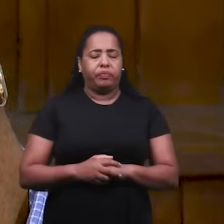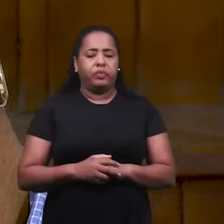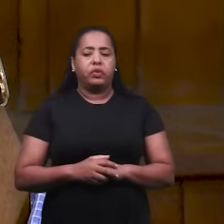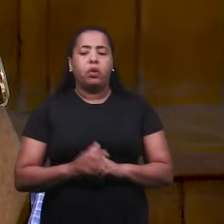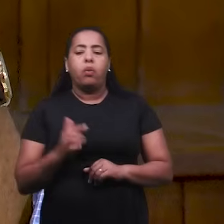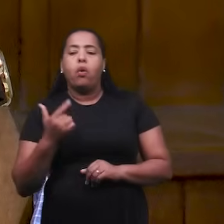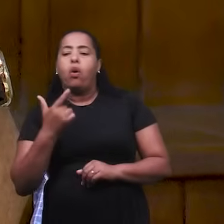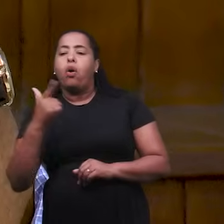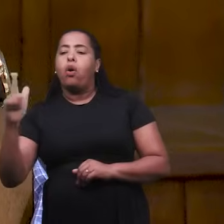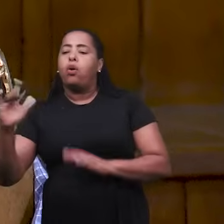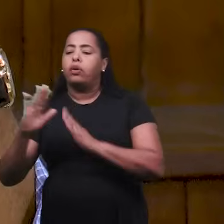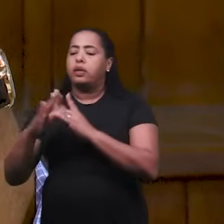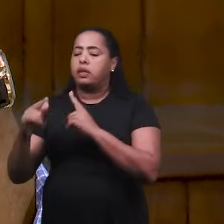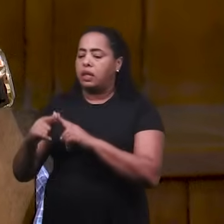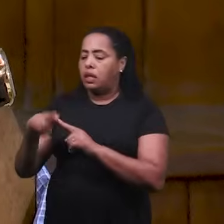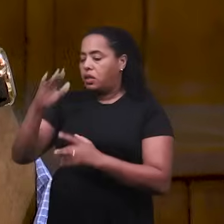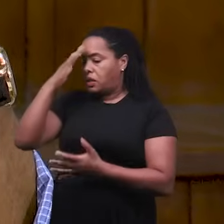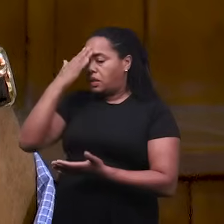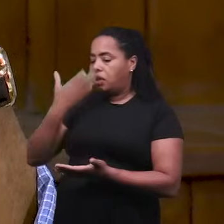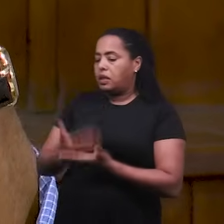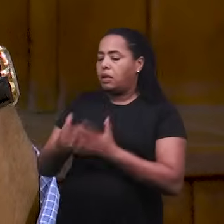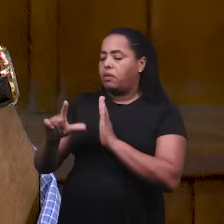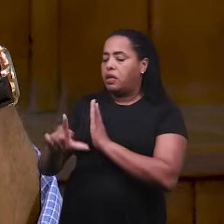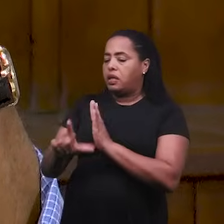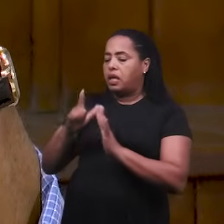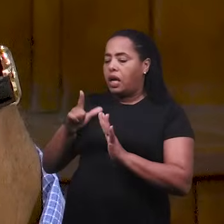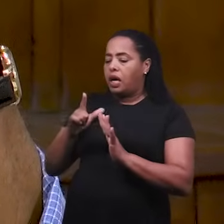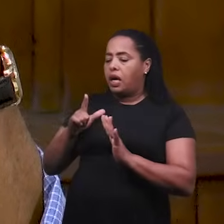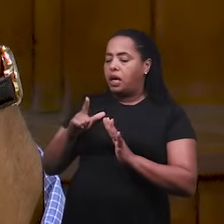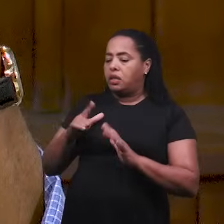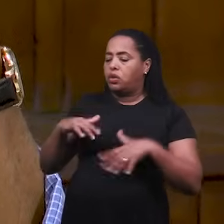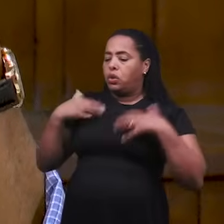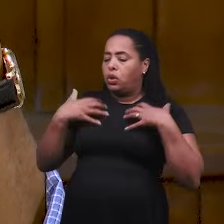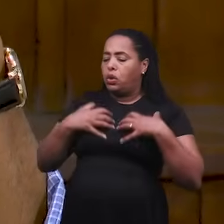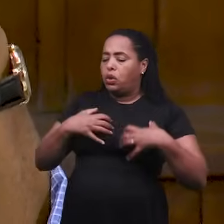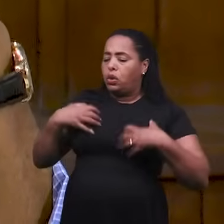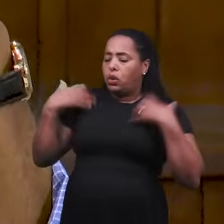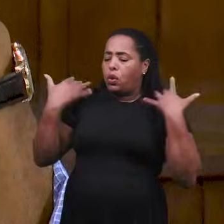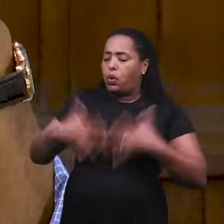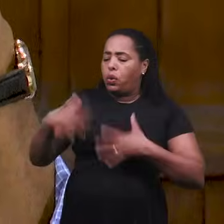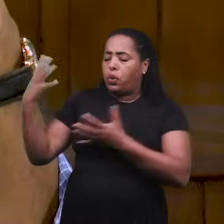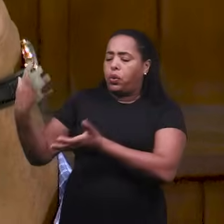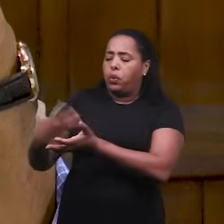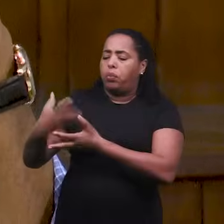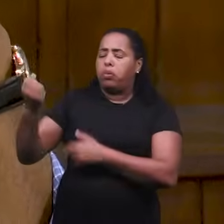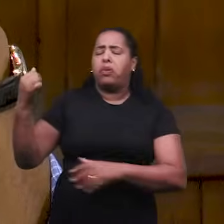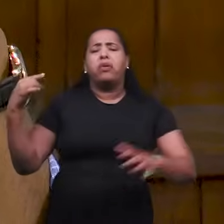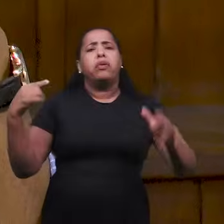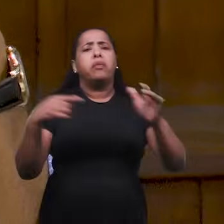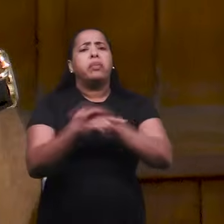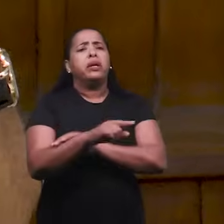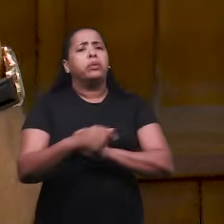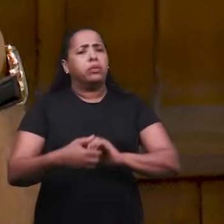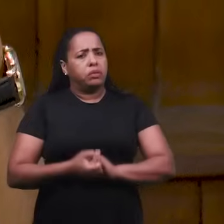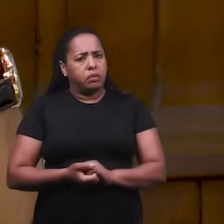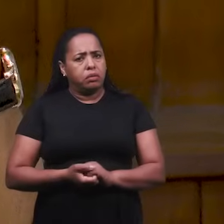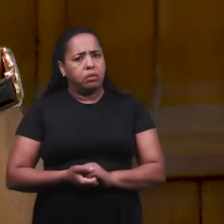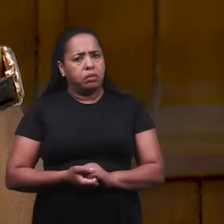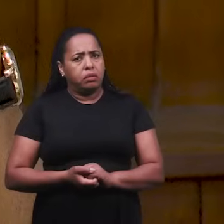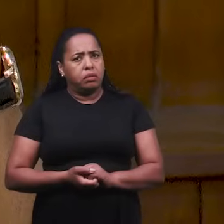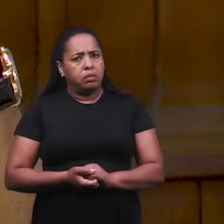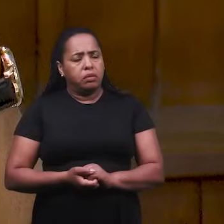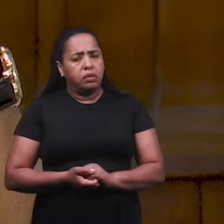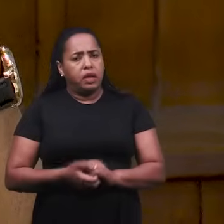que o arrebatamento vai ser antes da grande tribulação. Aí uma pergunta, vem cá, a questão